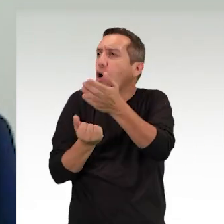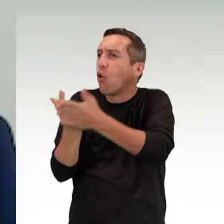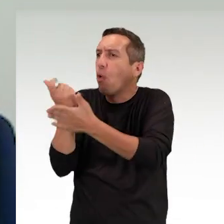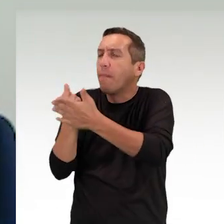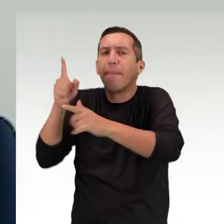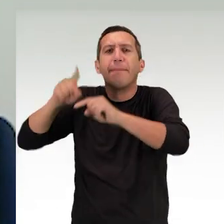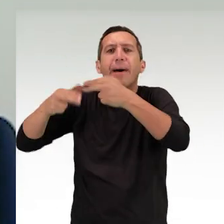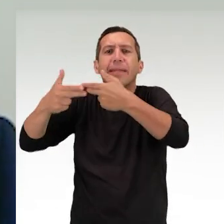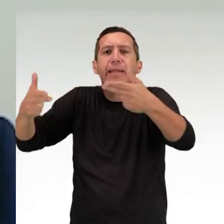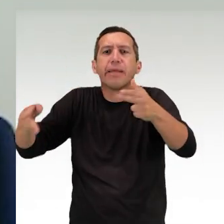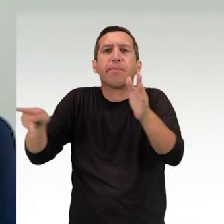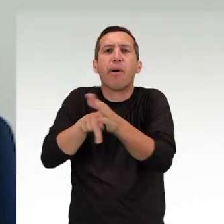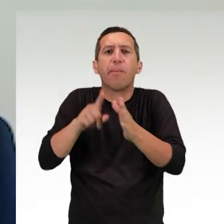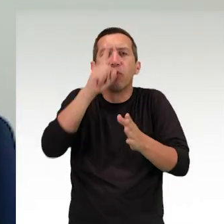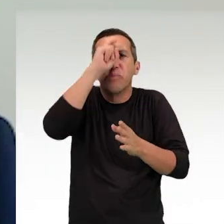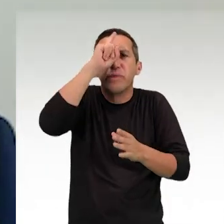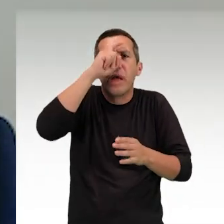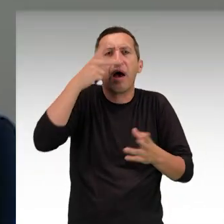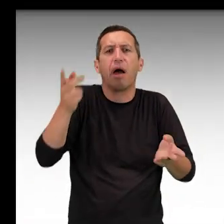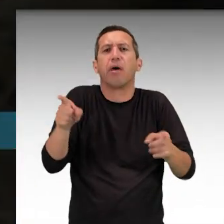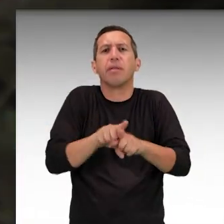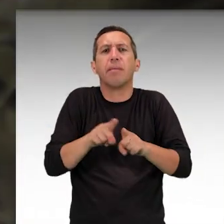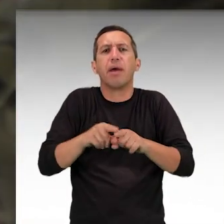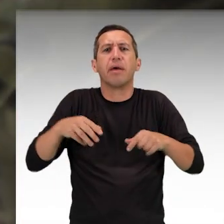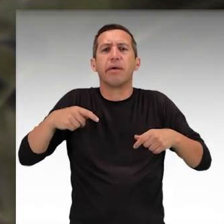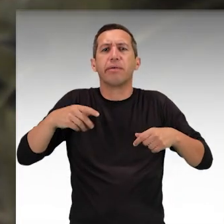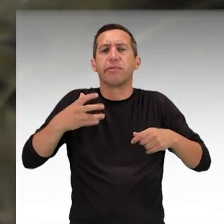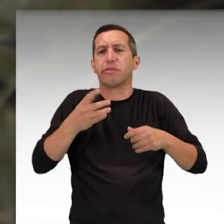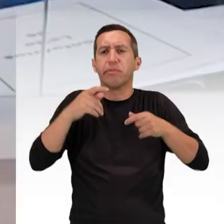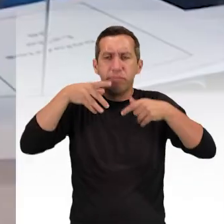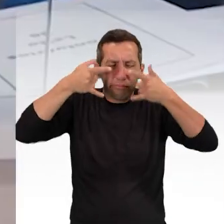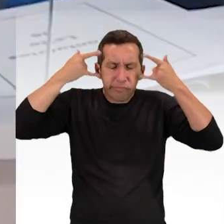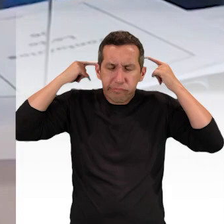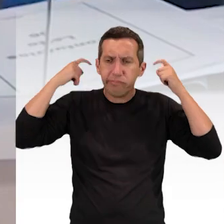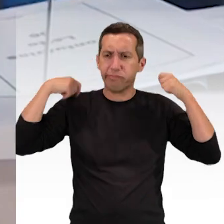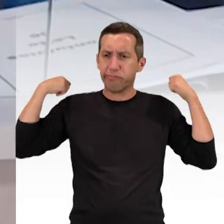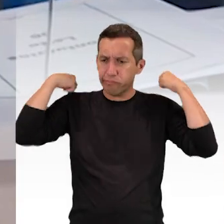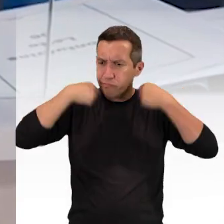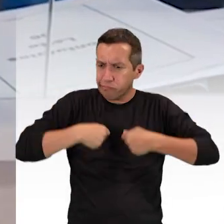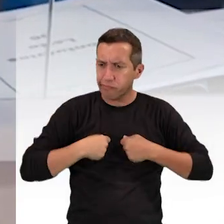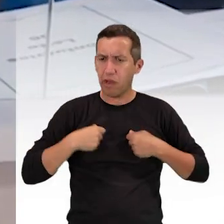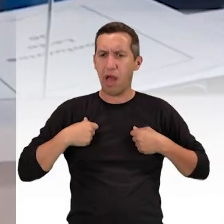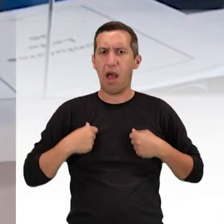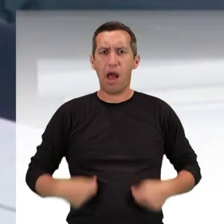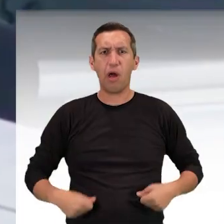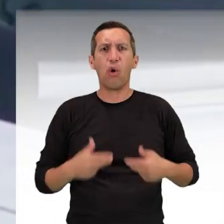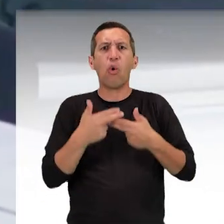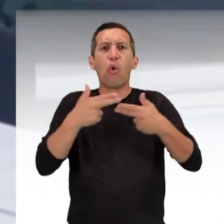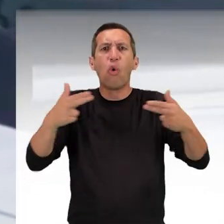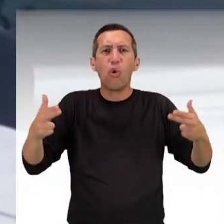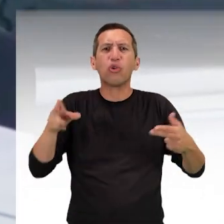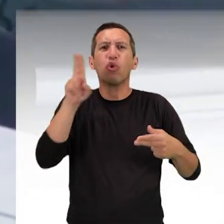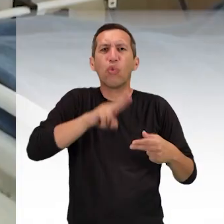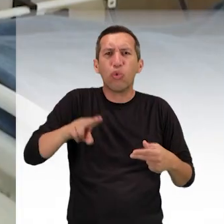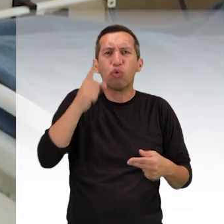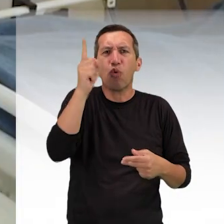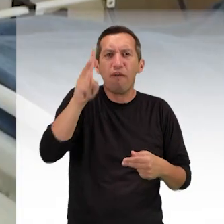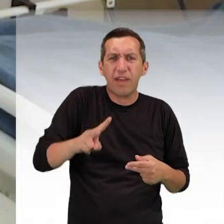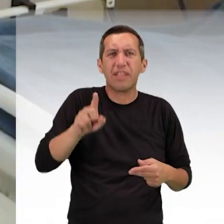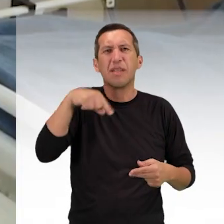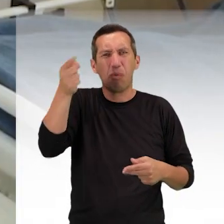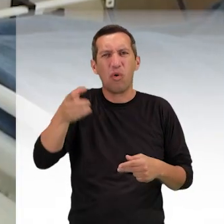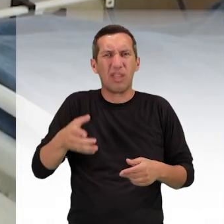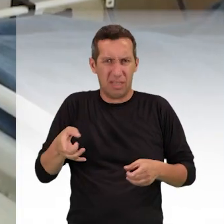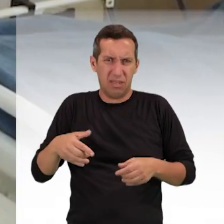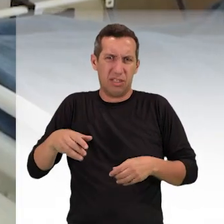compra de insumos hospitalares, para compra de aventais médicos, máscaras, esses equipamentos descartáveis que são usados